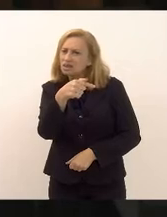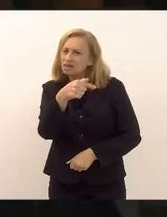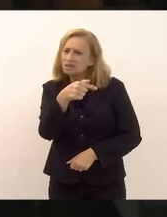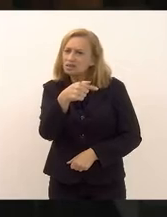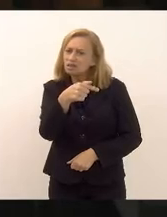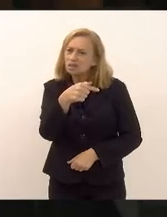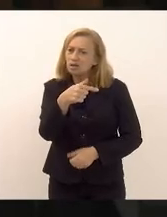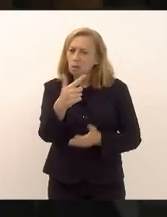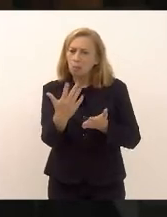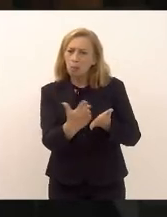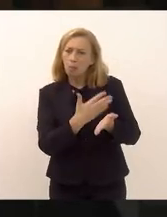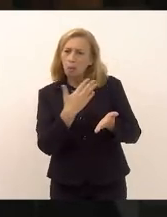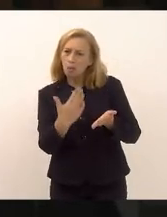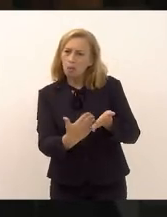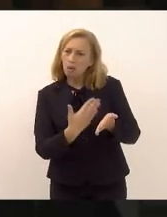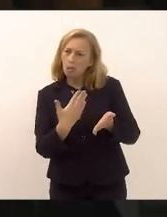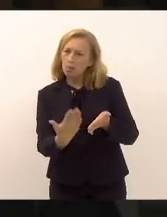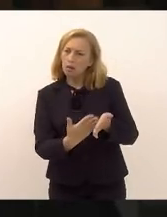páginas.